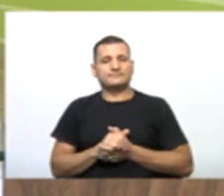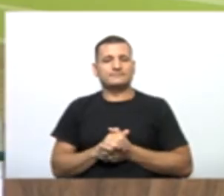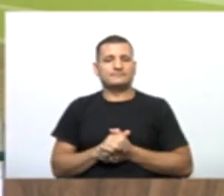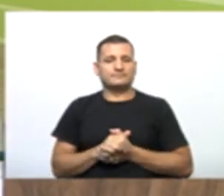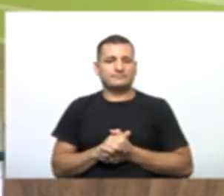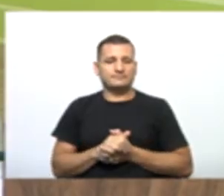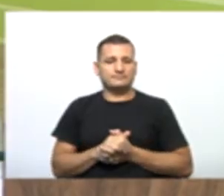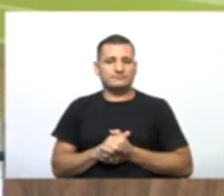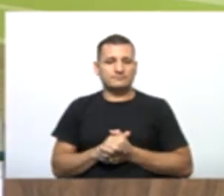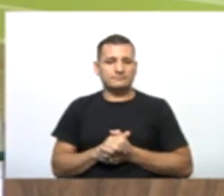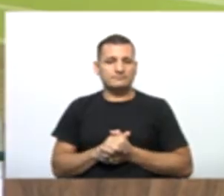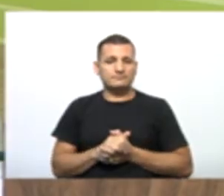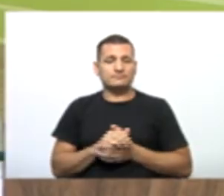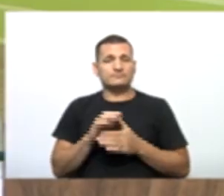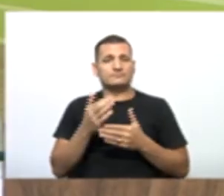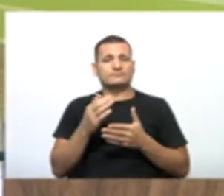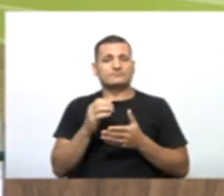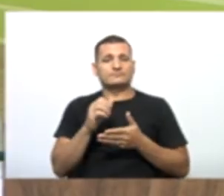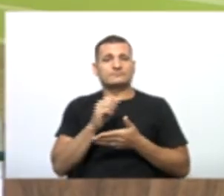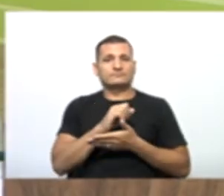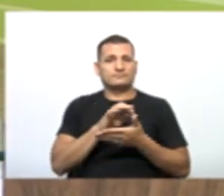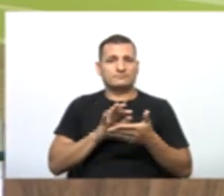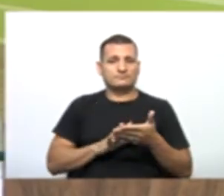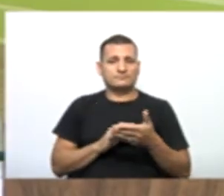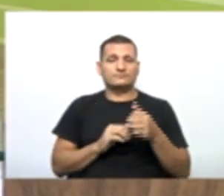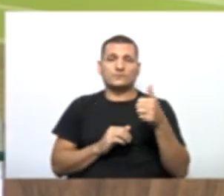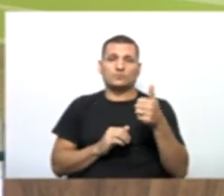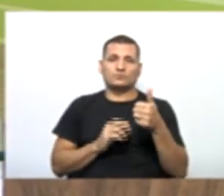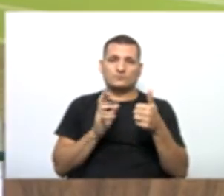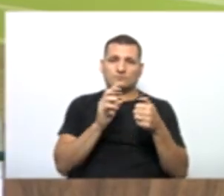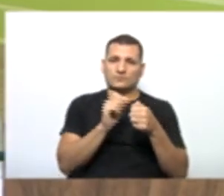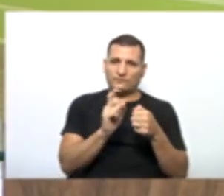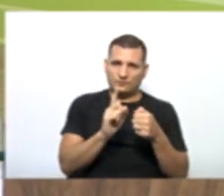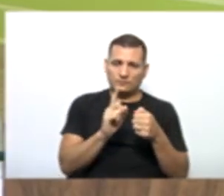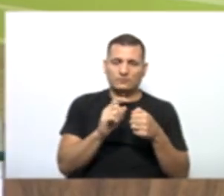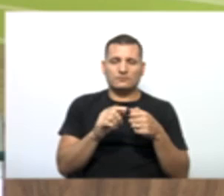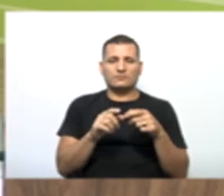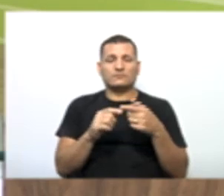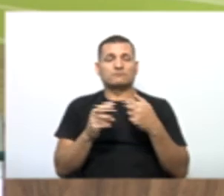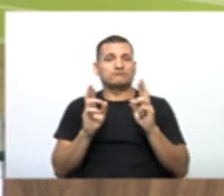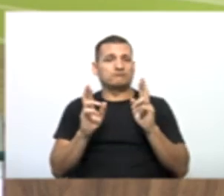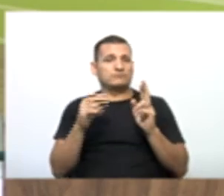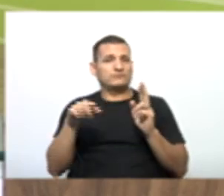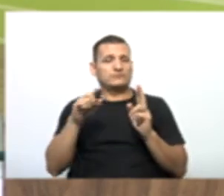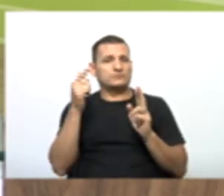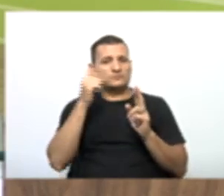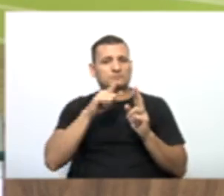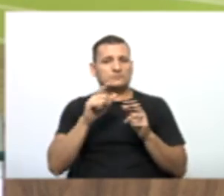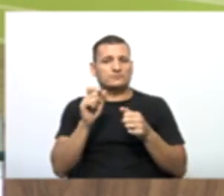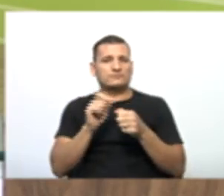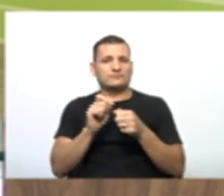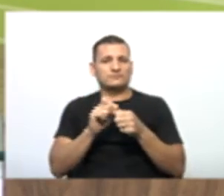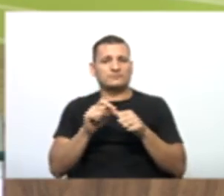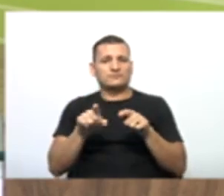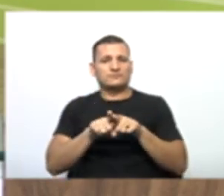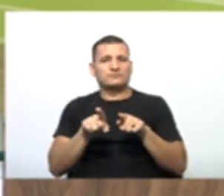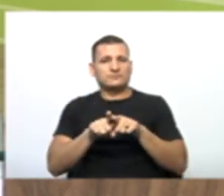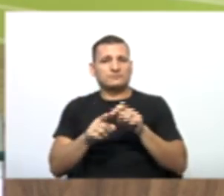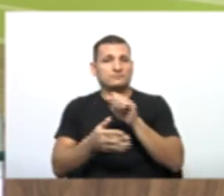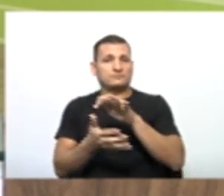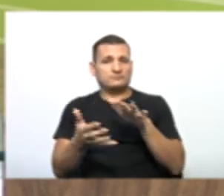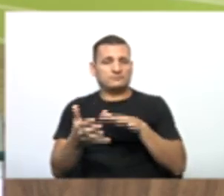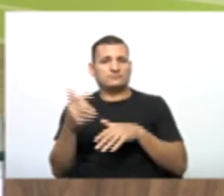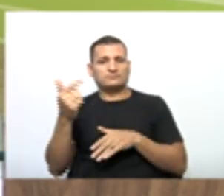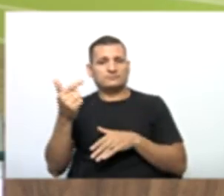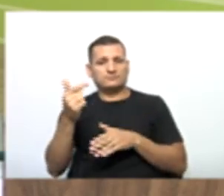né? Ainda permanece a atividade 1 aberta para quem ainda não fez e esperamos que vocês consigam realizar também essa tarefa número